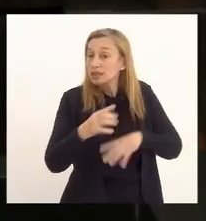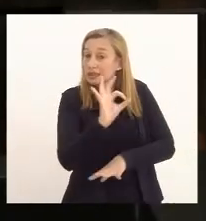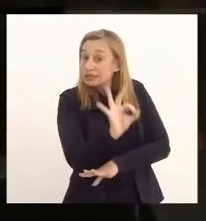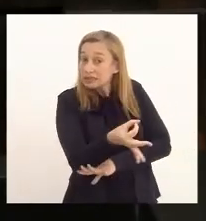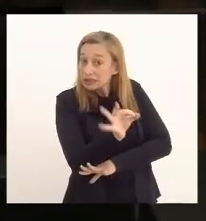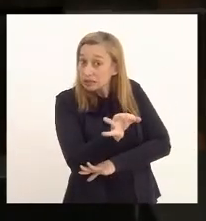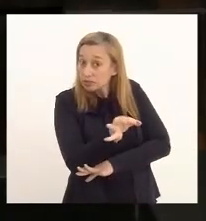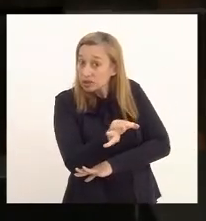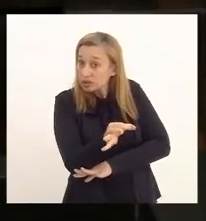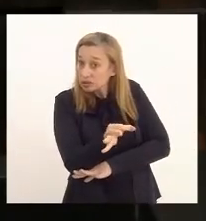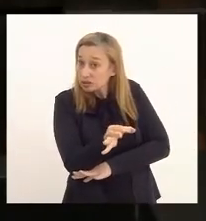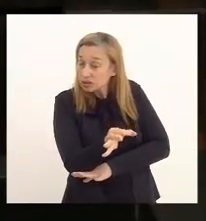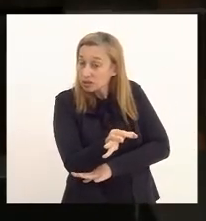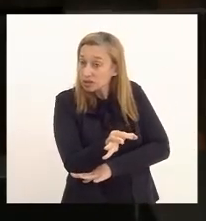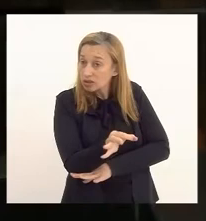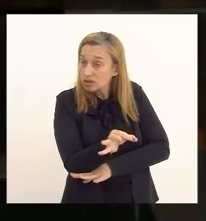fato,